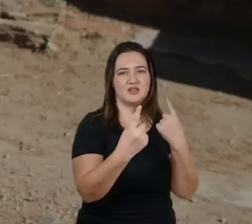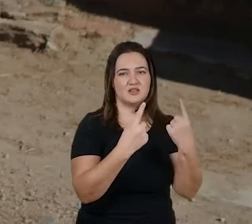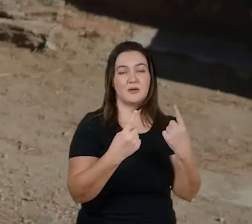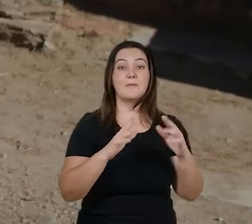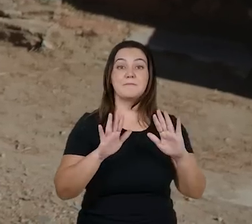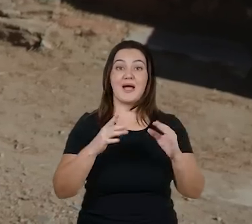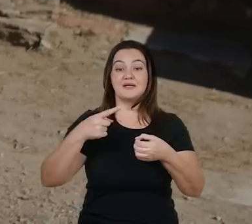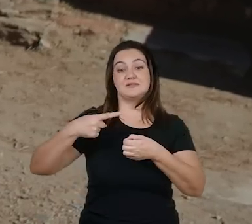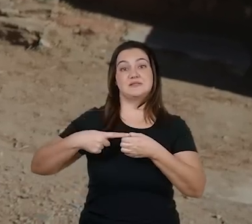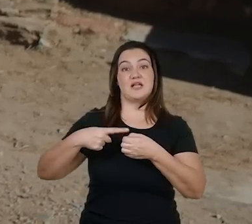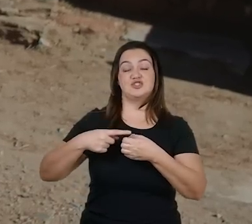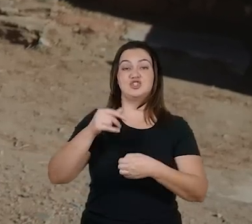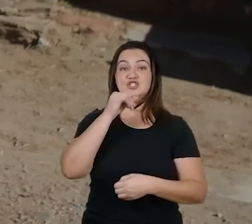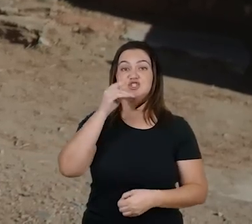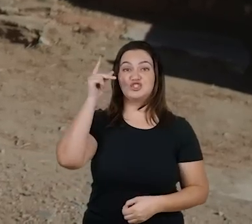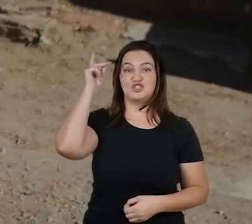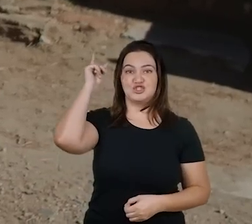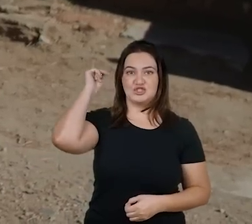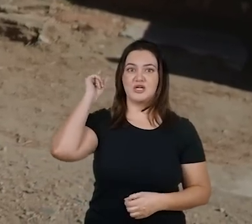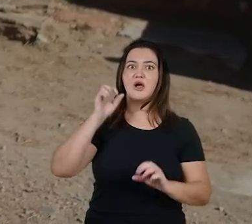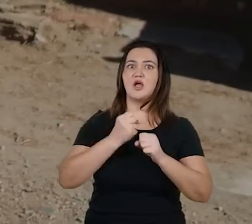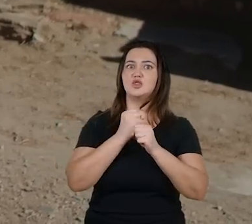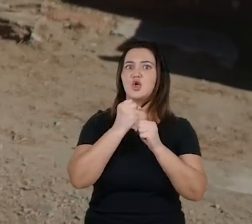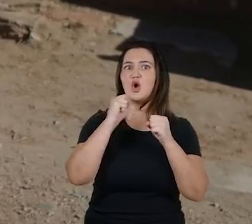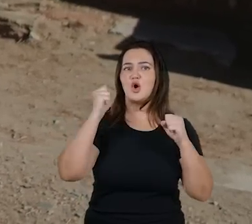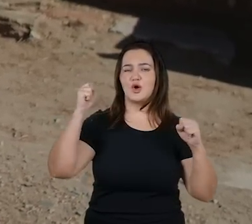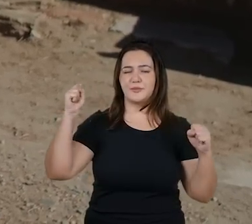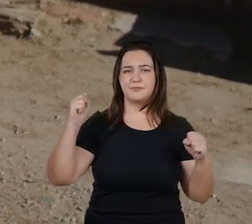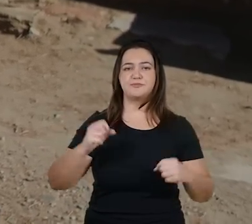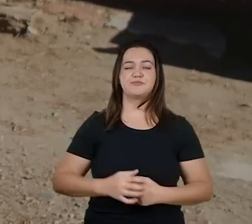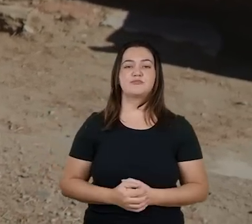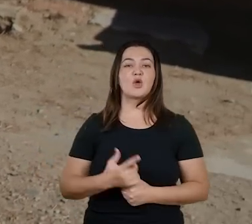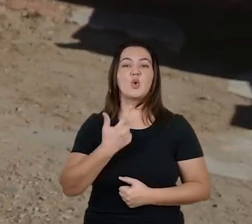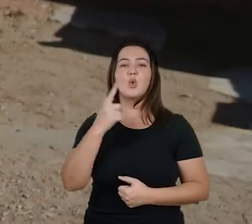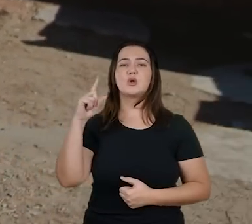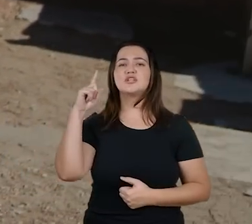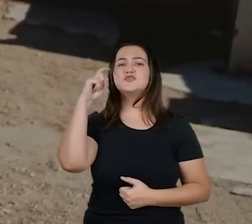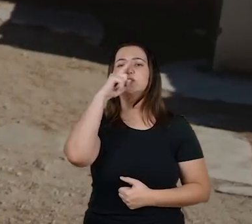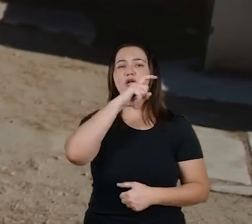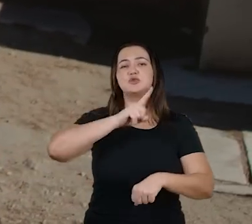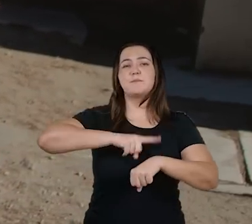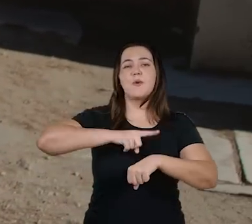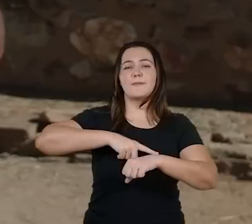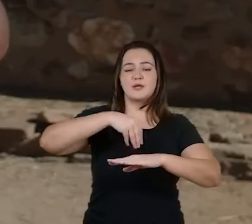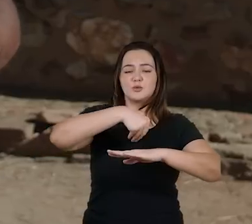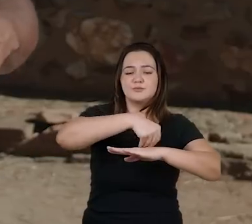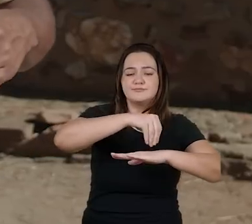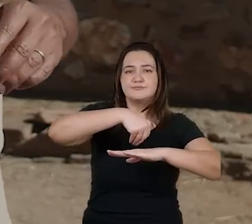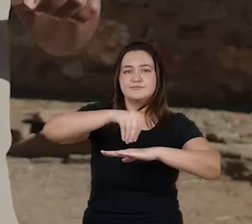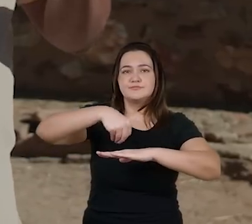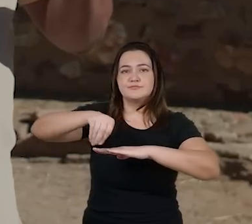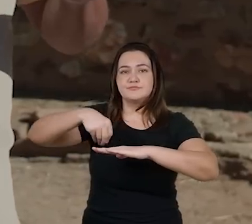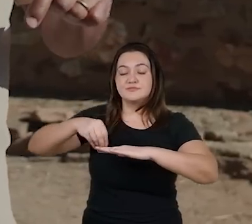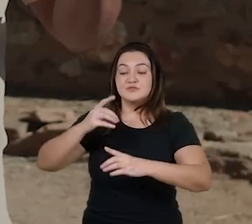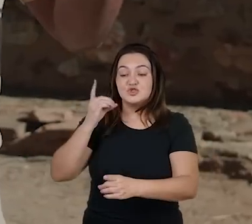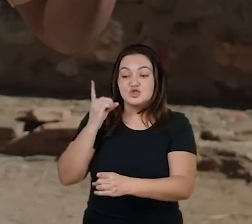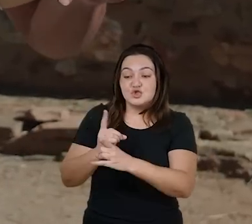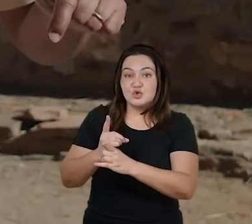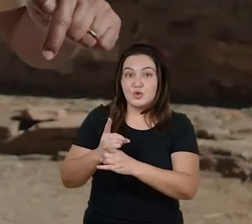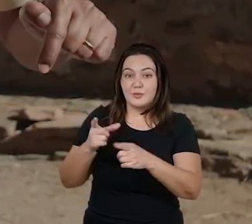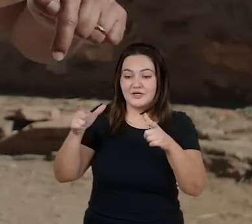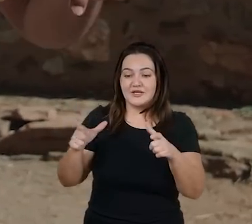a cidade antiga de Sardes se estenderia longe. A outra dificuldade da arqueologia é que, para descobrir